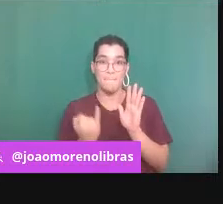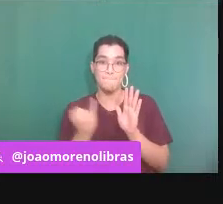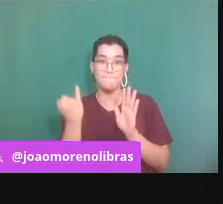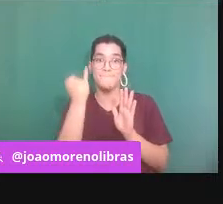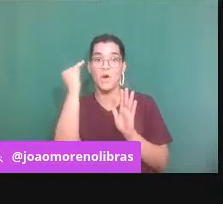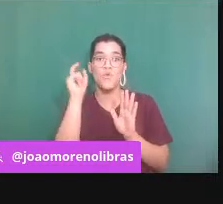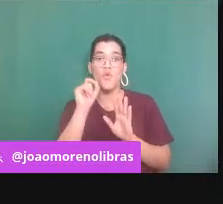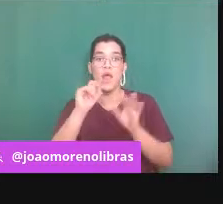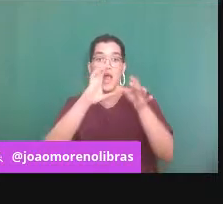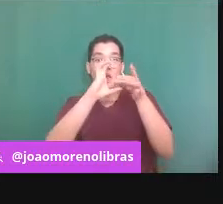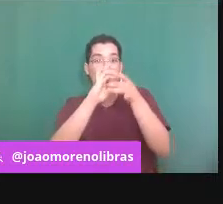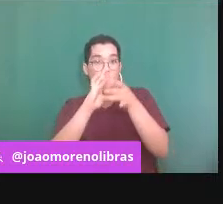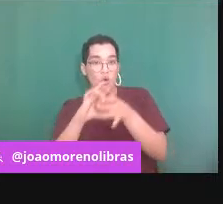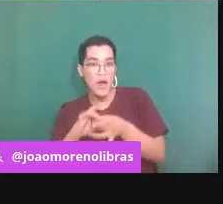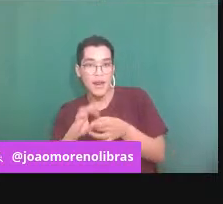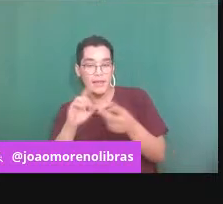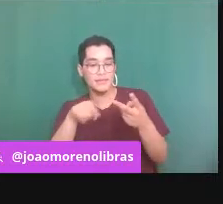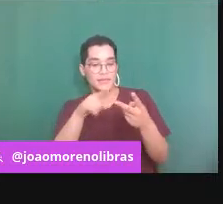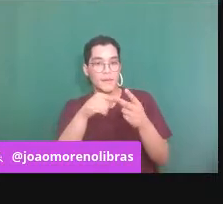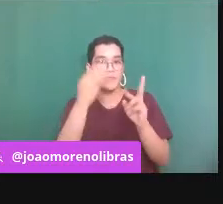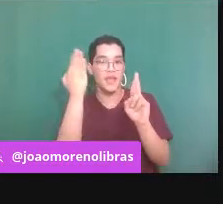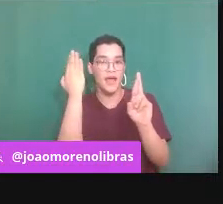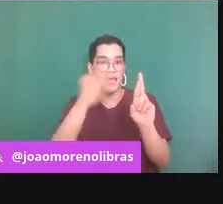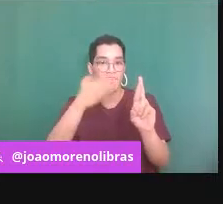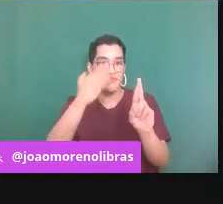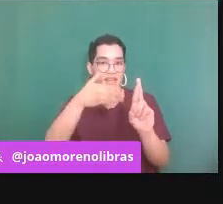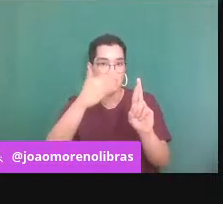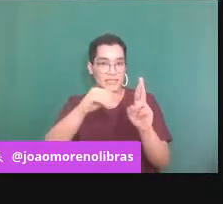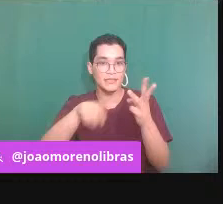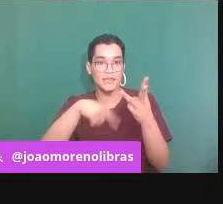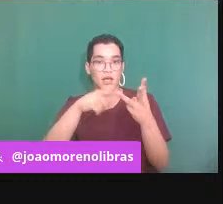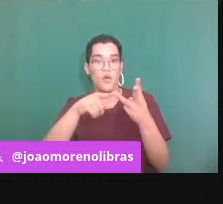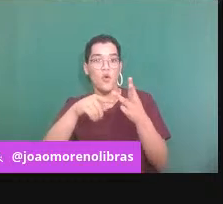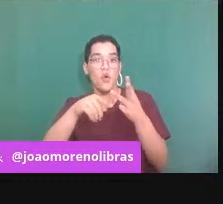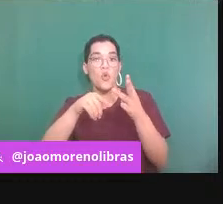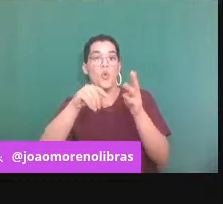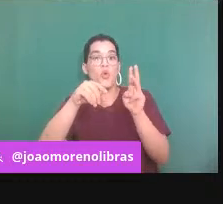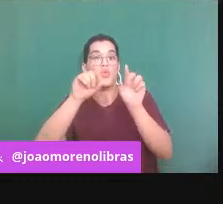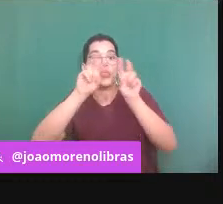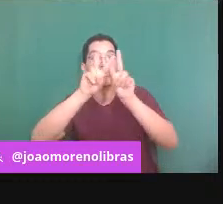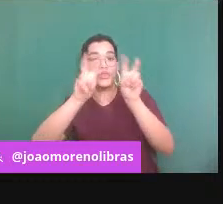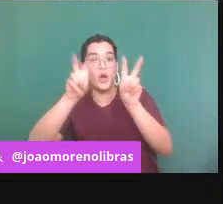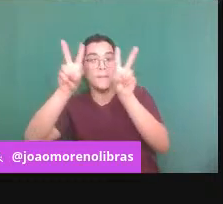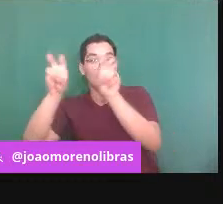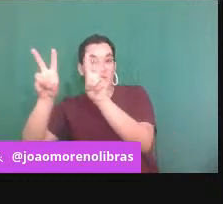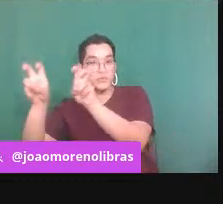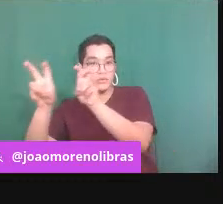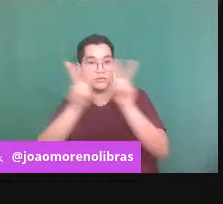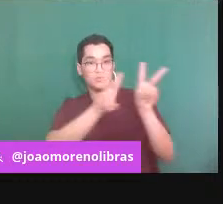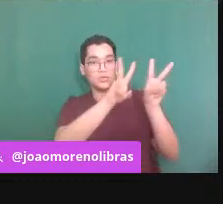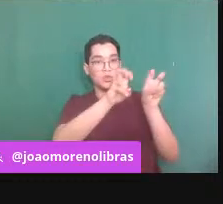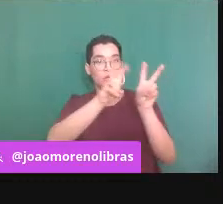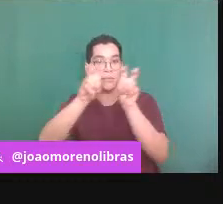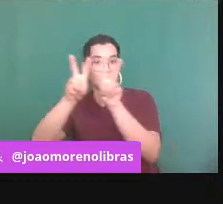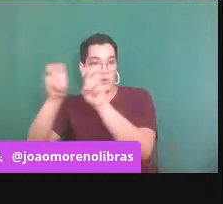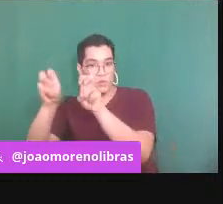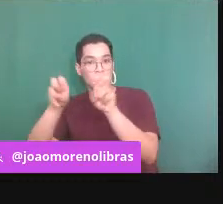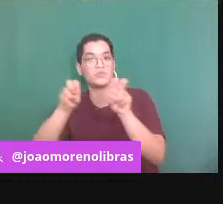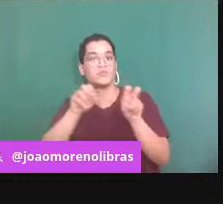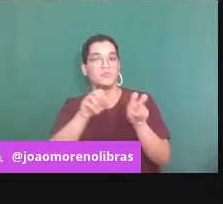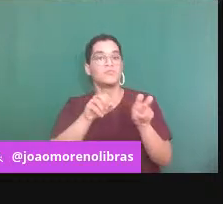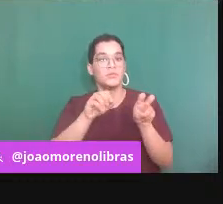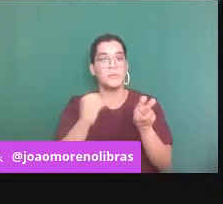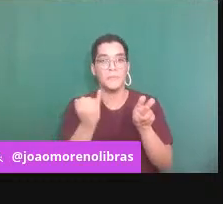a topicalidade, os planos e sequências textuais, entre outros fenômenos, têm merecido a atenção dos